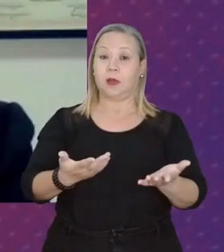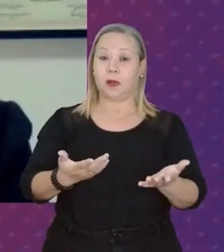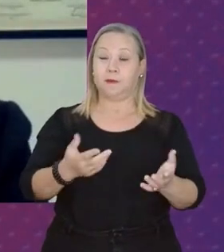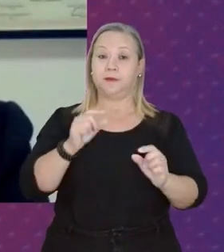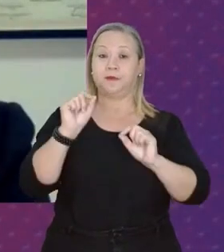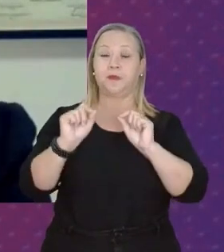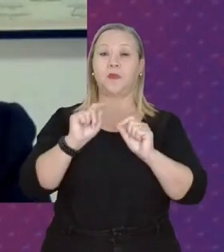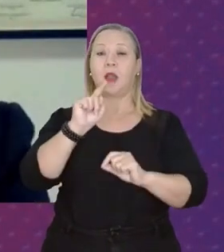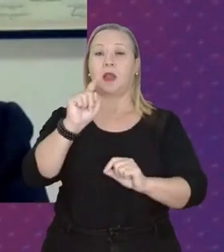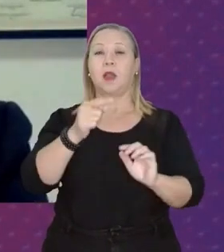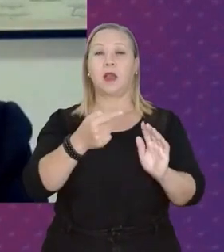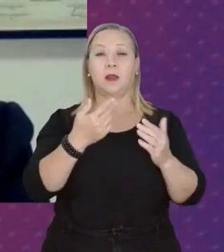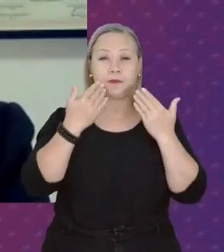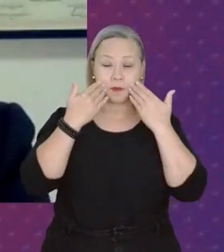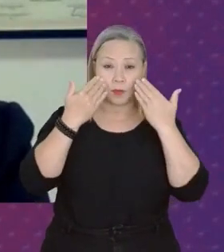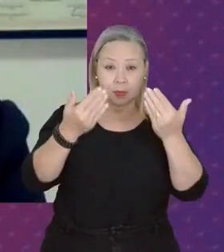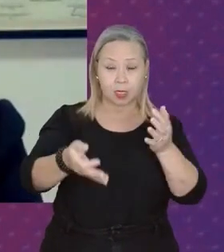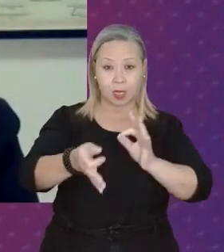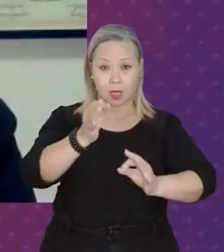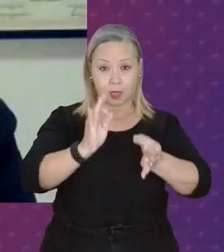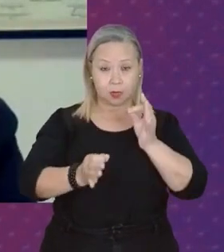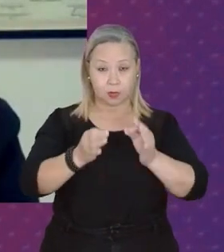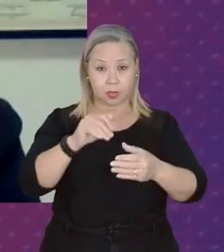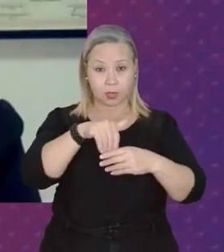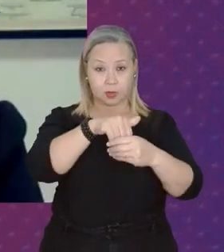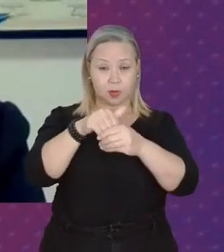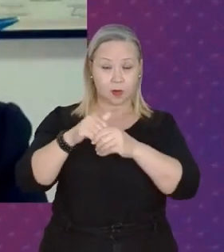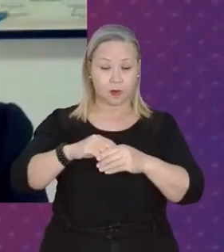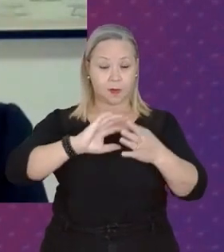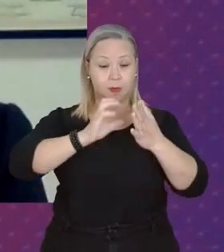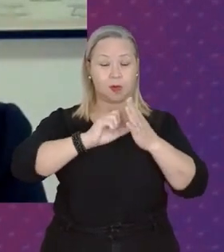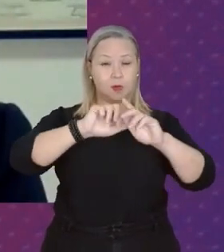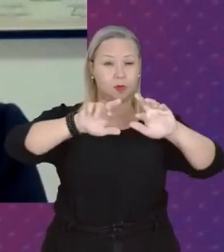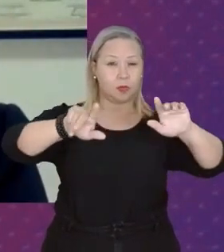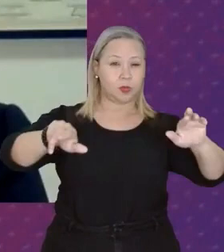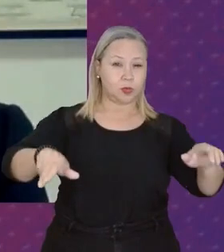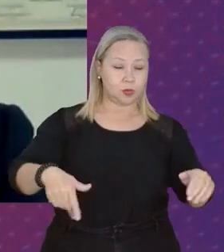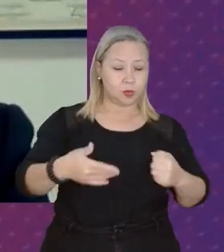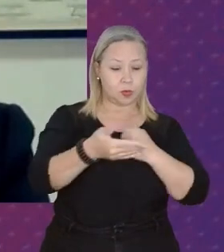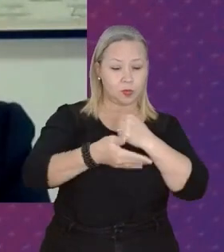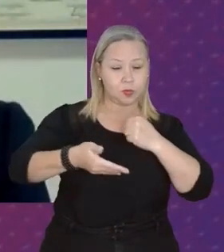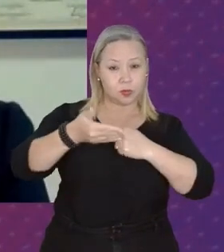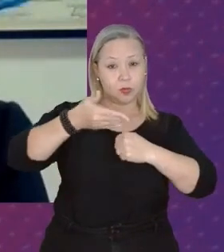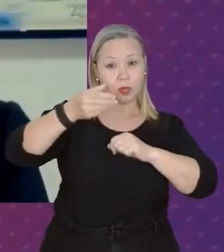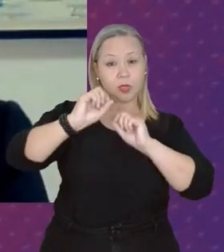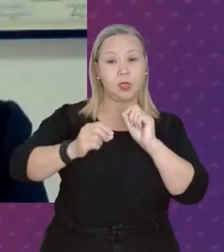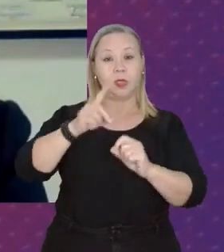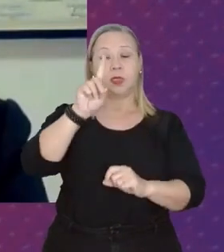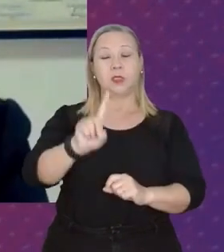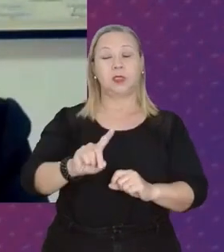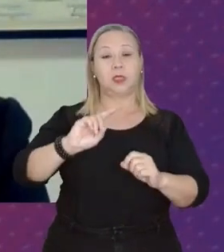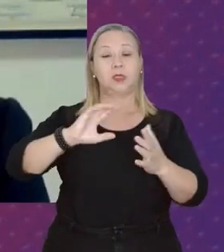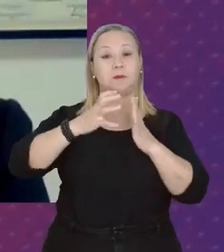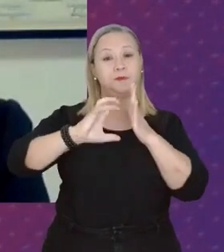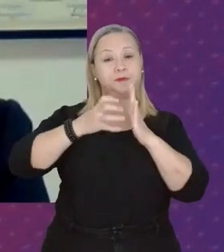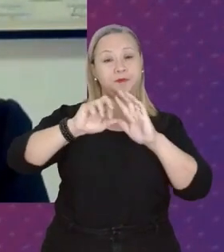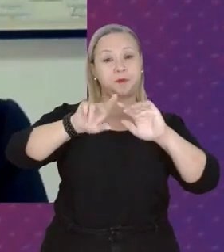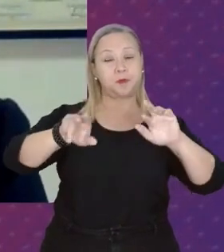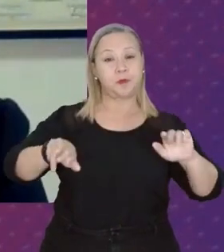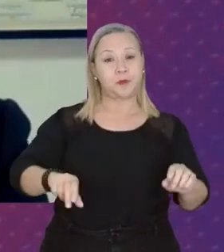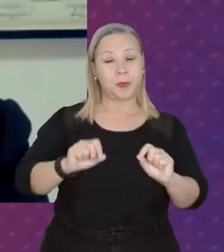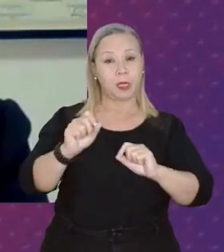àquela apresentada à Justiça Eleitoral pelos partidos que integram em todos os níveis de direção partidária, e